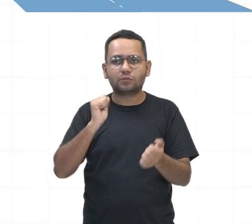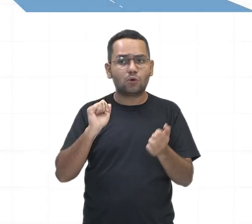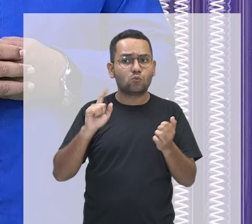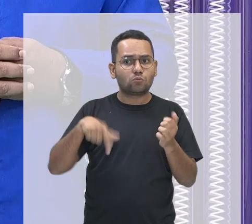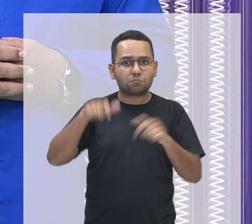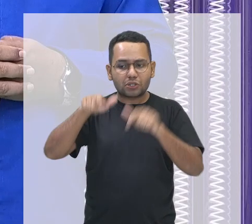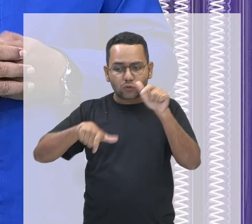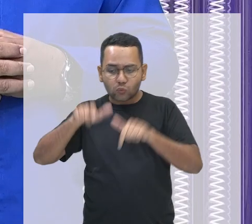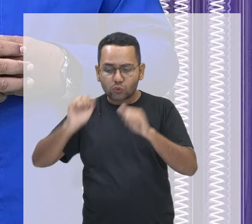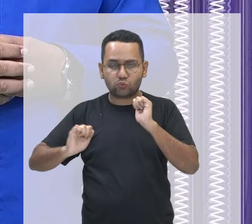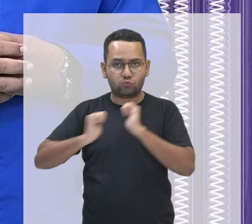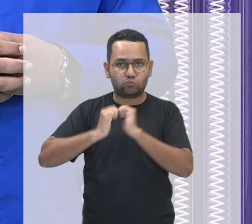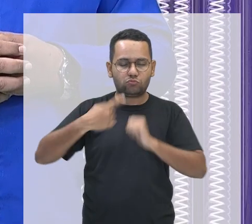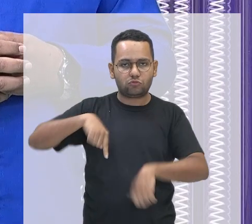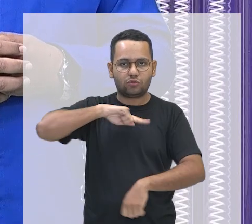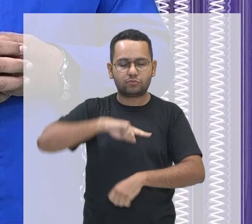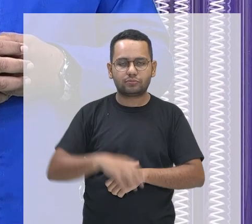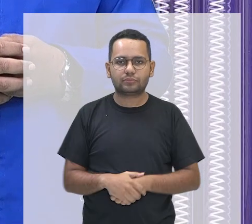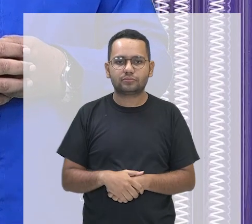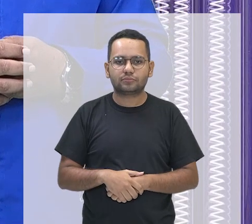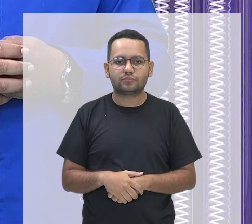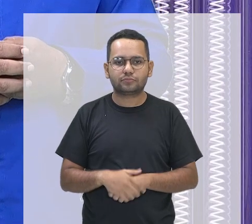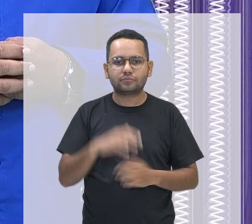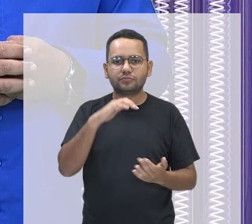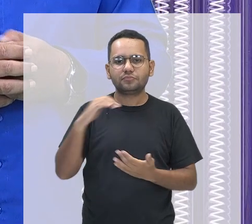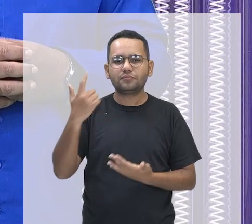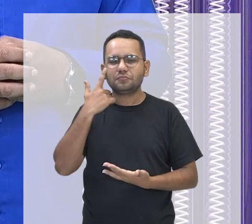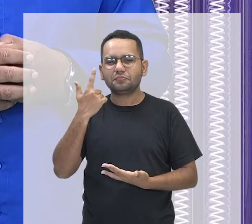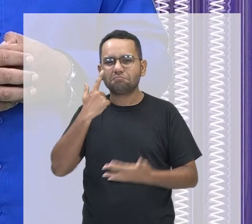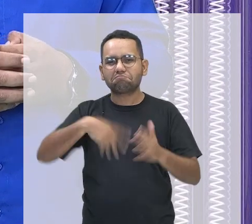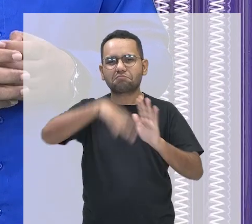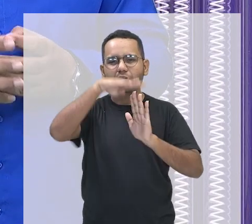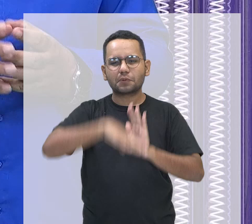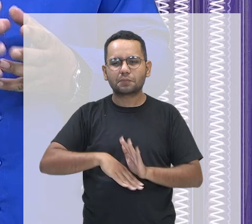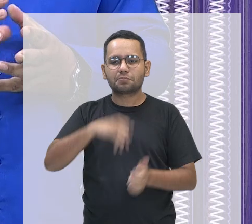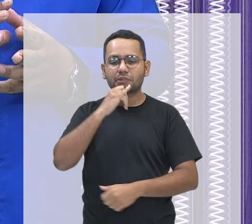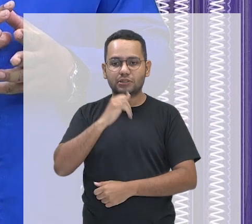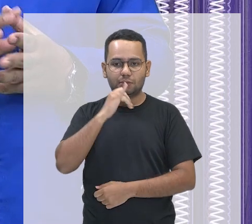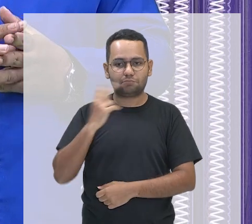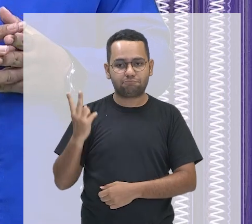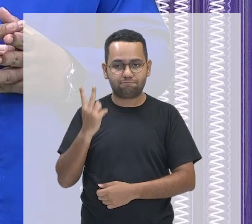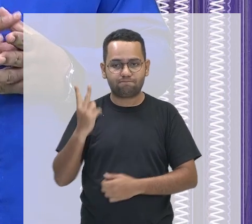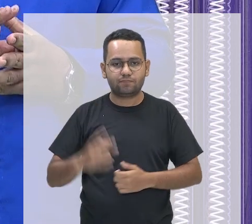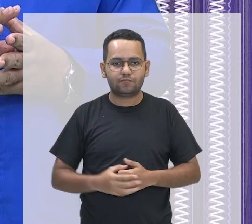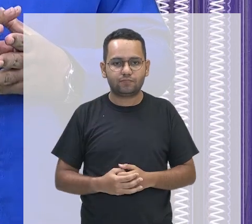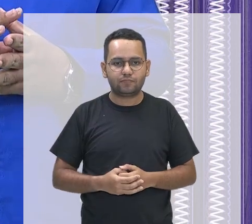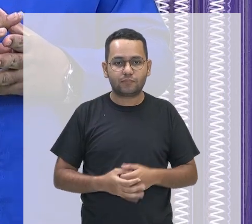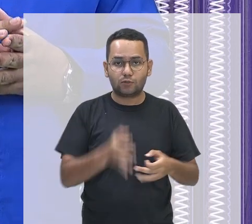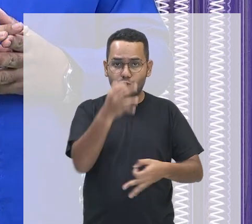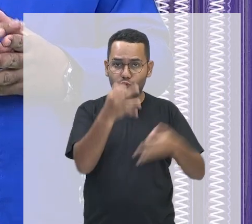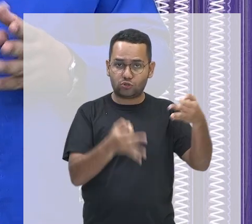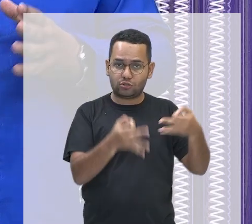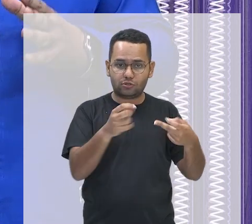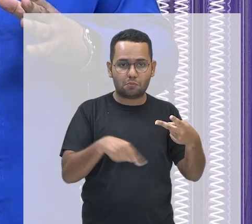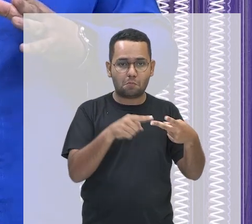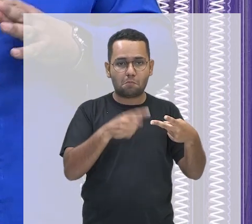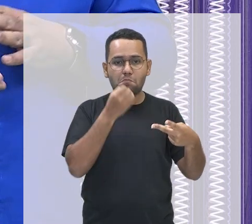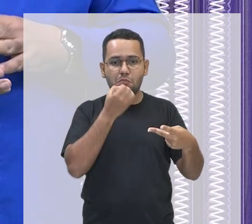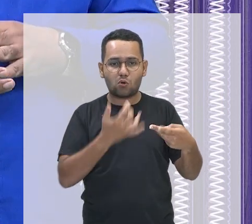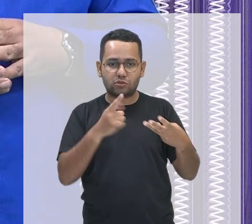conosco. Então, nós temos como exemplos de valores a justiça,